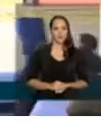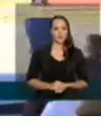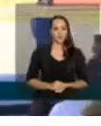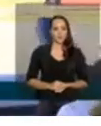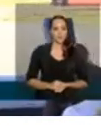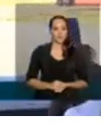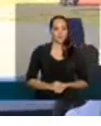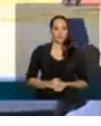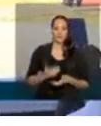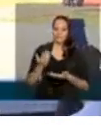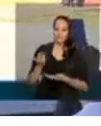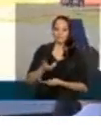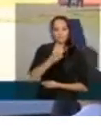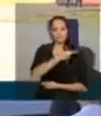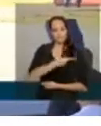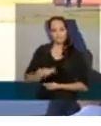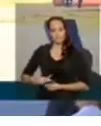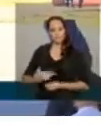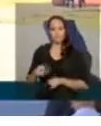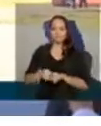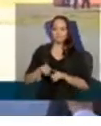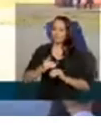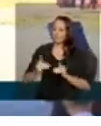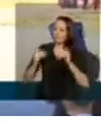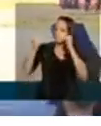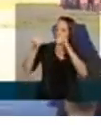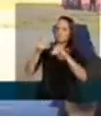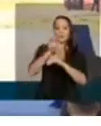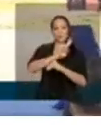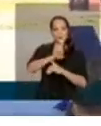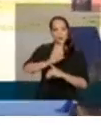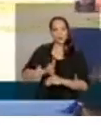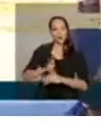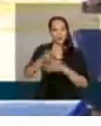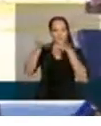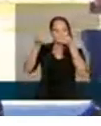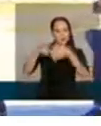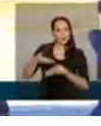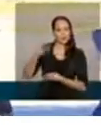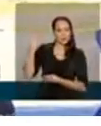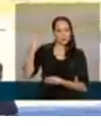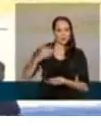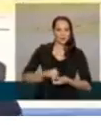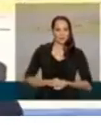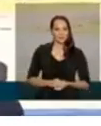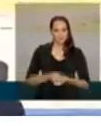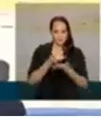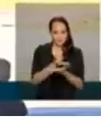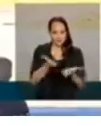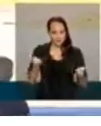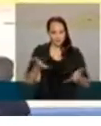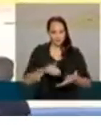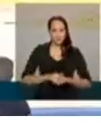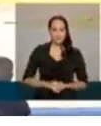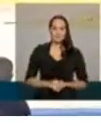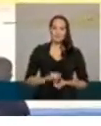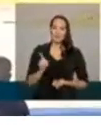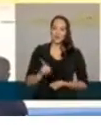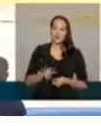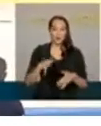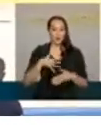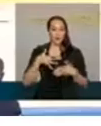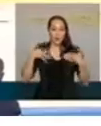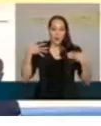Senhor presidente, autoridades já nominadas pelo nosso cerimonial, senhoras e senhores, é uma honra para